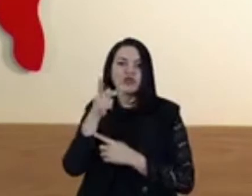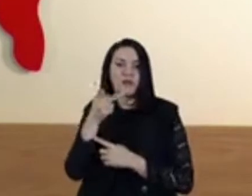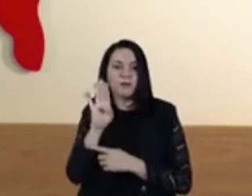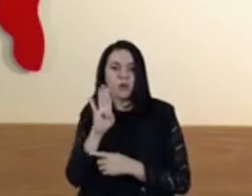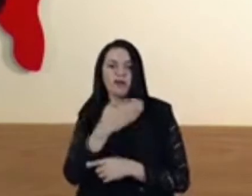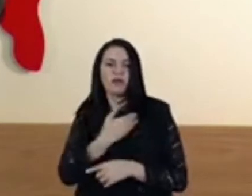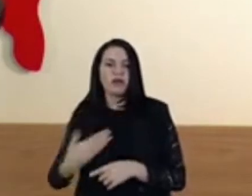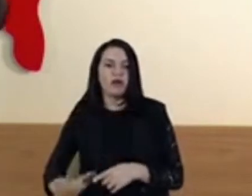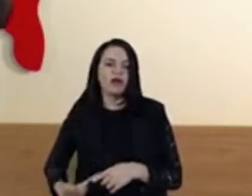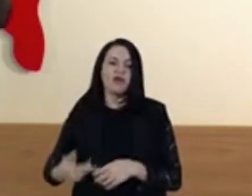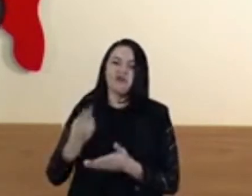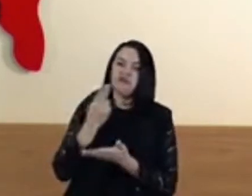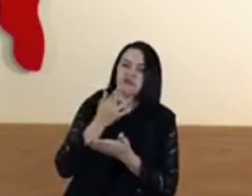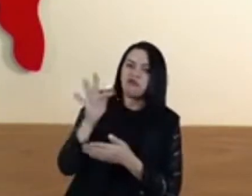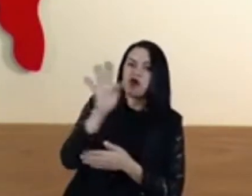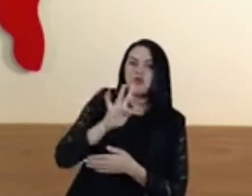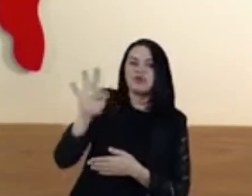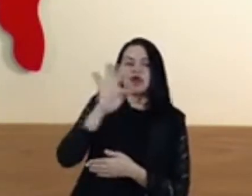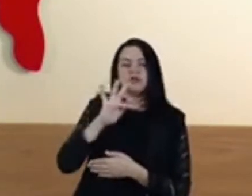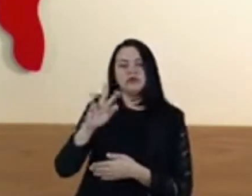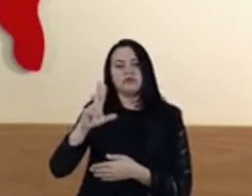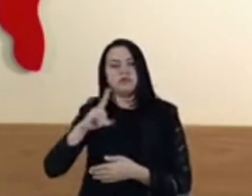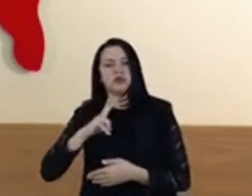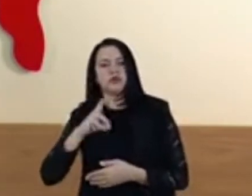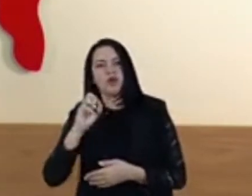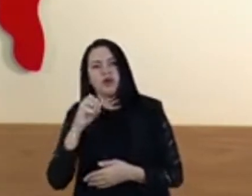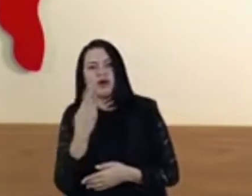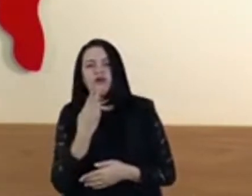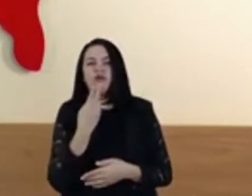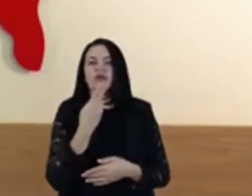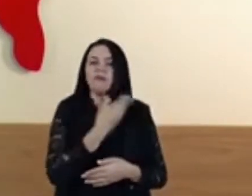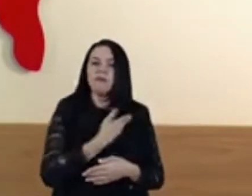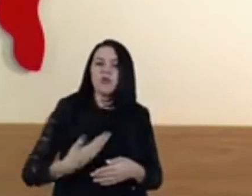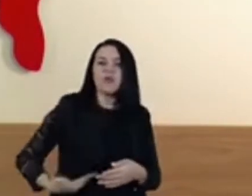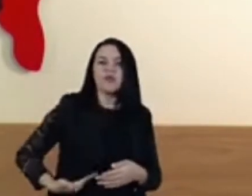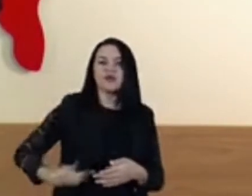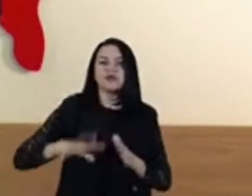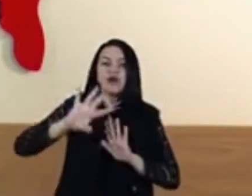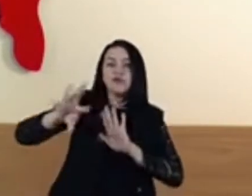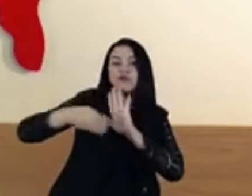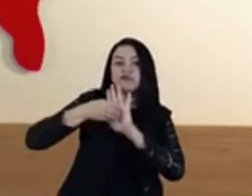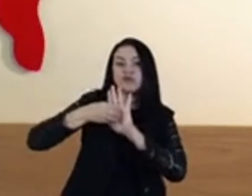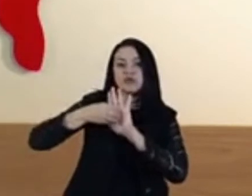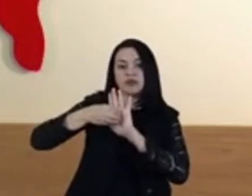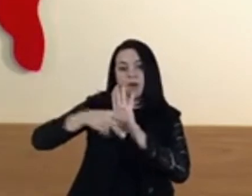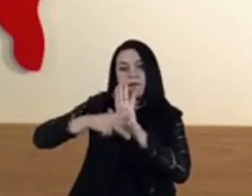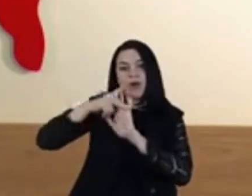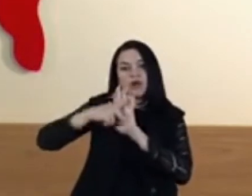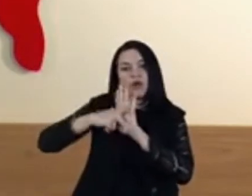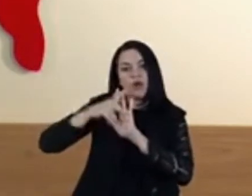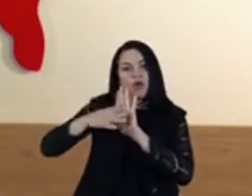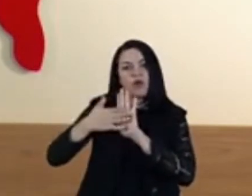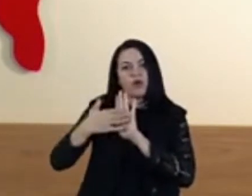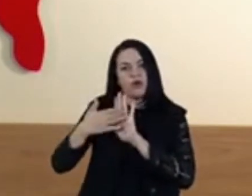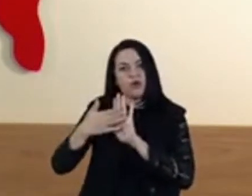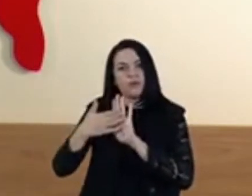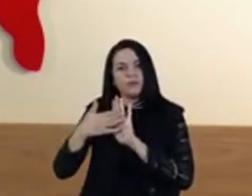ou privadas, faculdades públicas ou privadas, a atribuição de fixar os protocolos pedagógicos